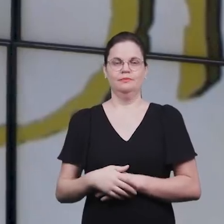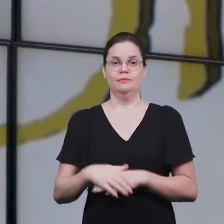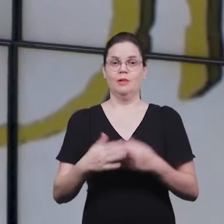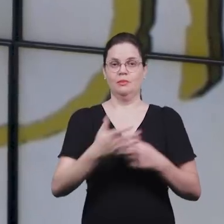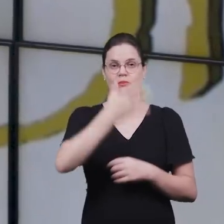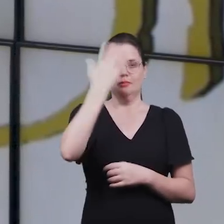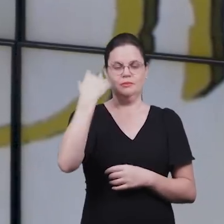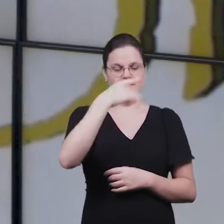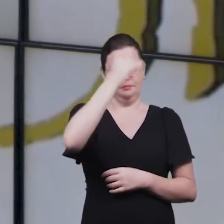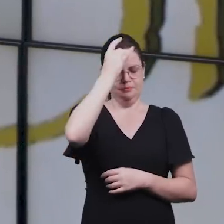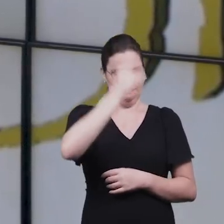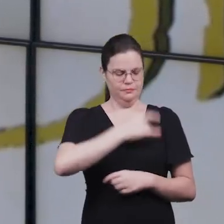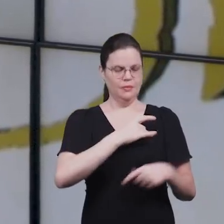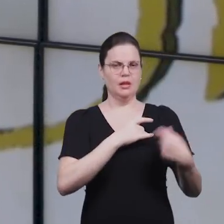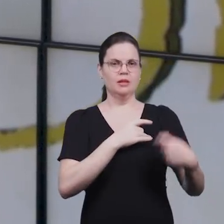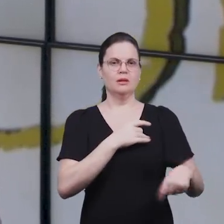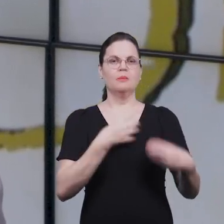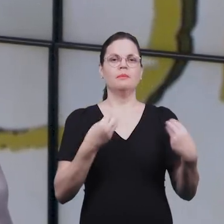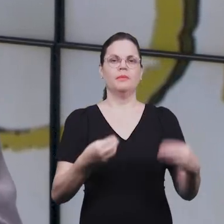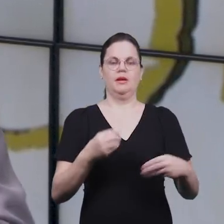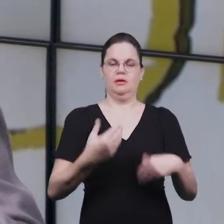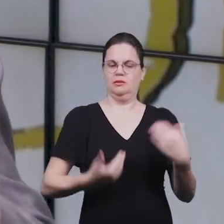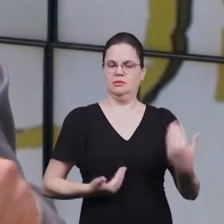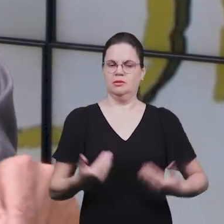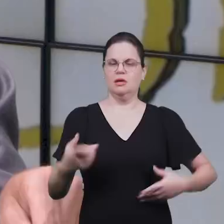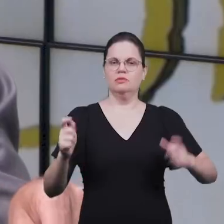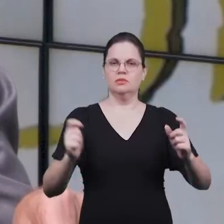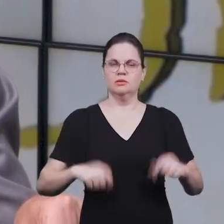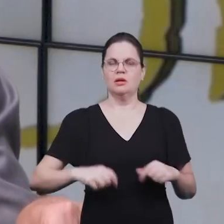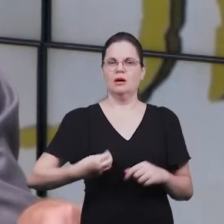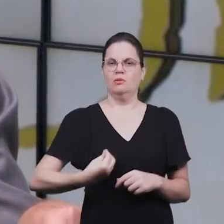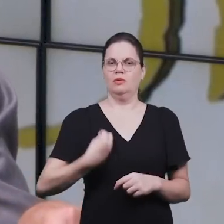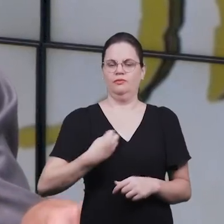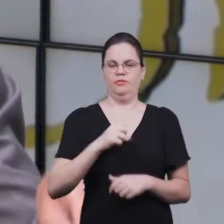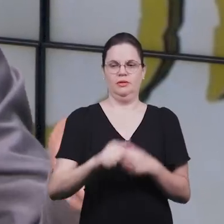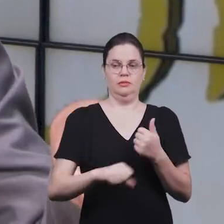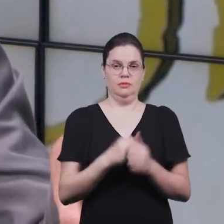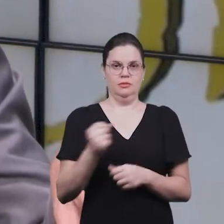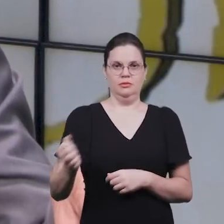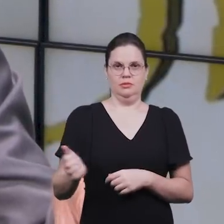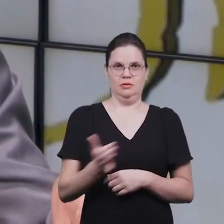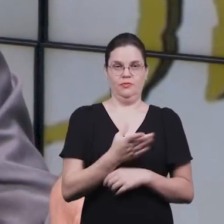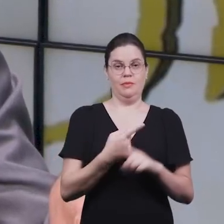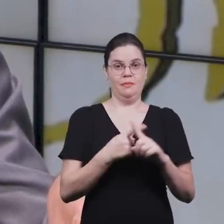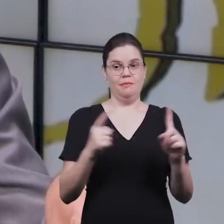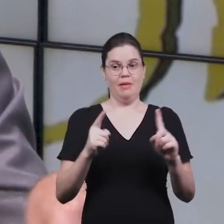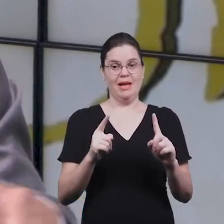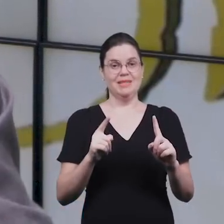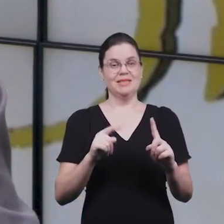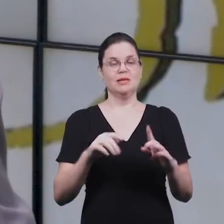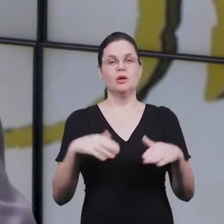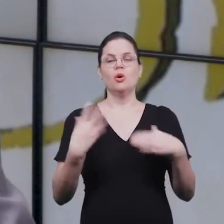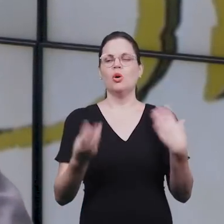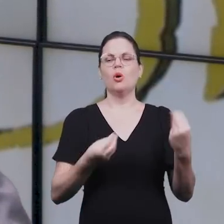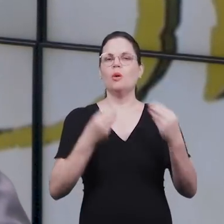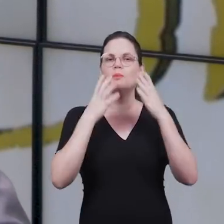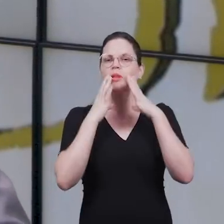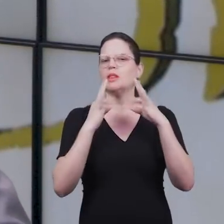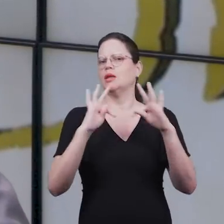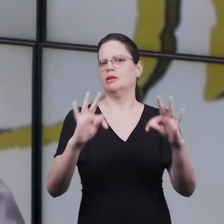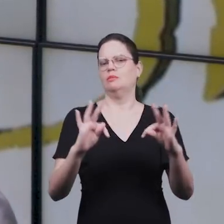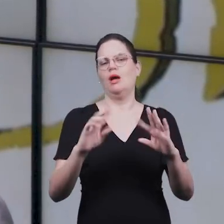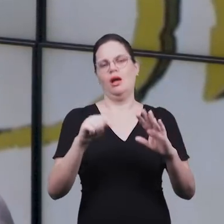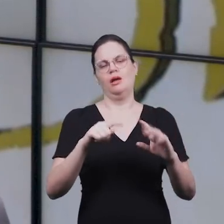vida transformada. E é no batismo das águas que ele vai dar o testemunho dessa vida